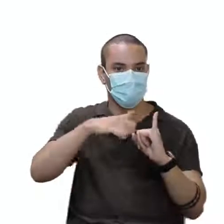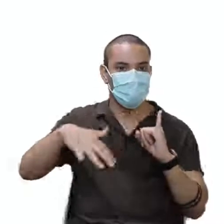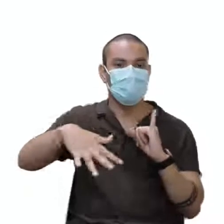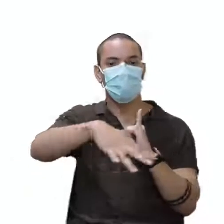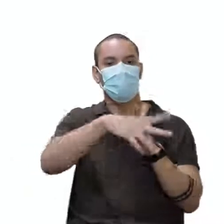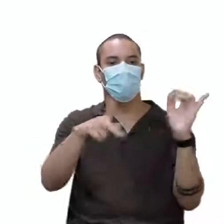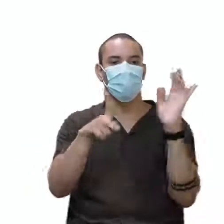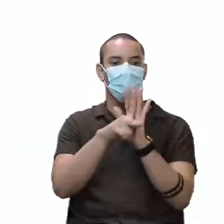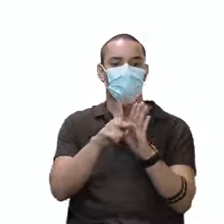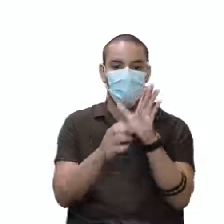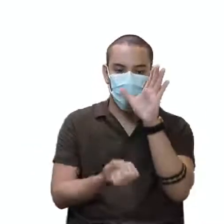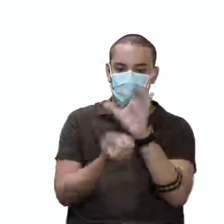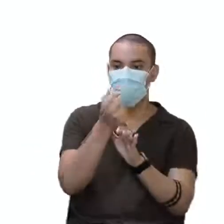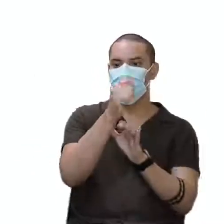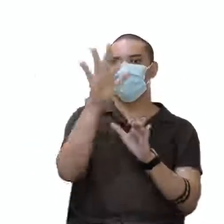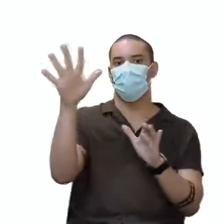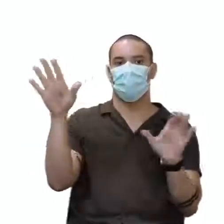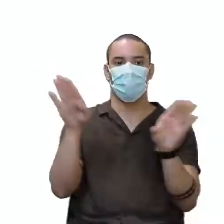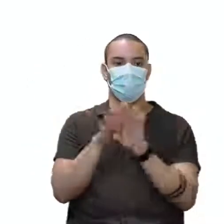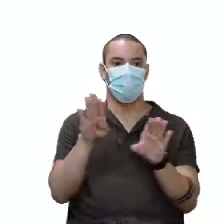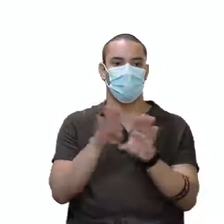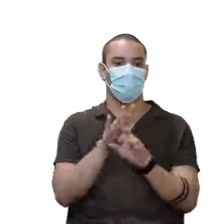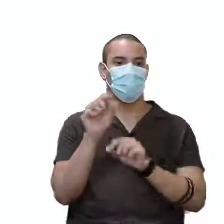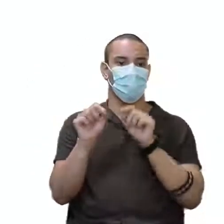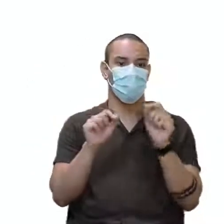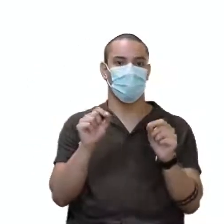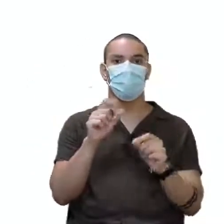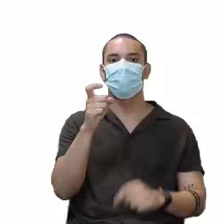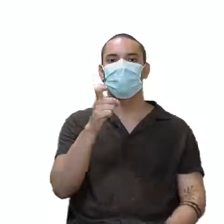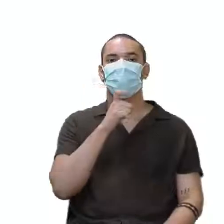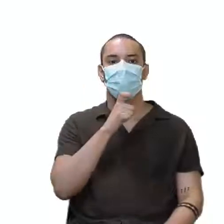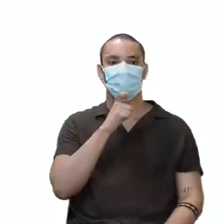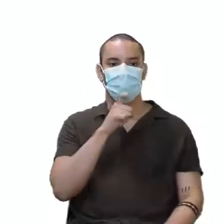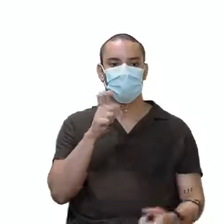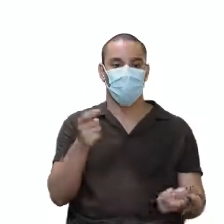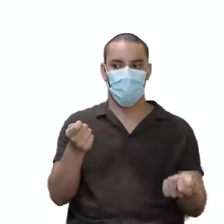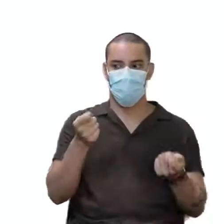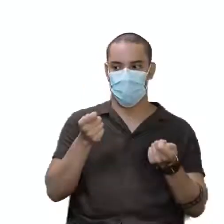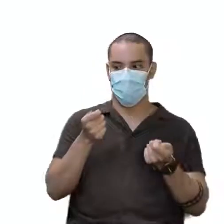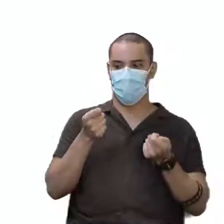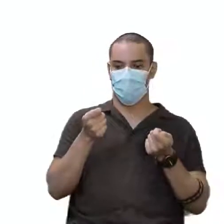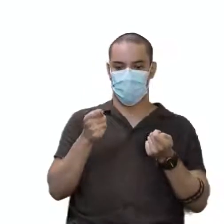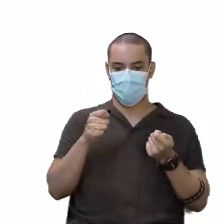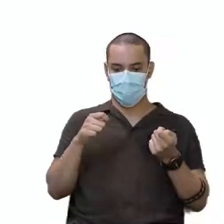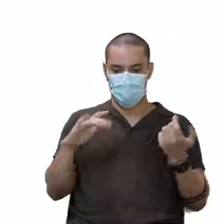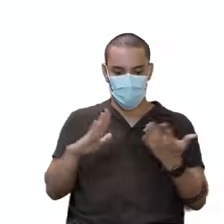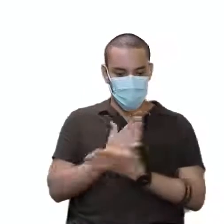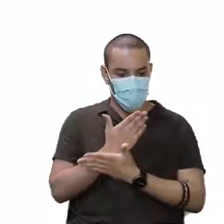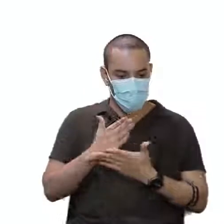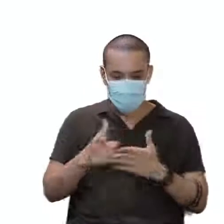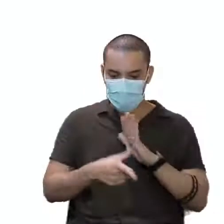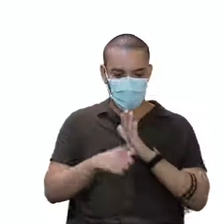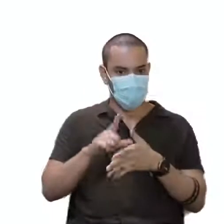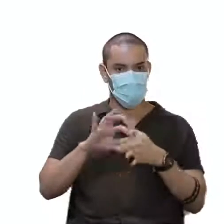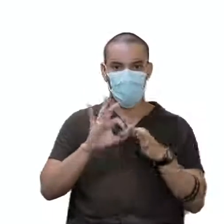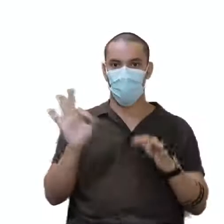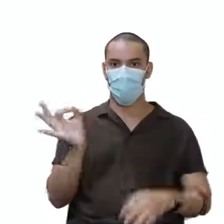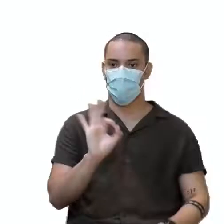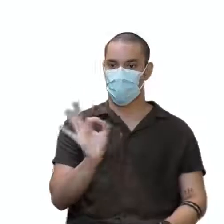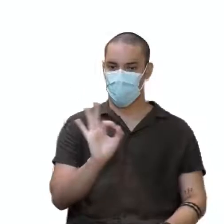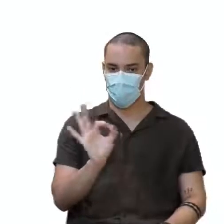exposição vulcânica, exposição de retração, quando a geleira retrai e aí ela expõe uma parte que não estava ali